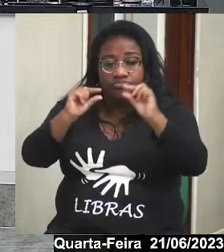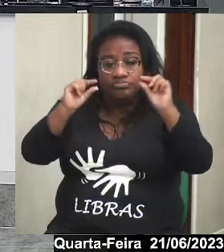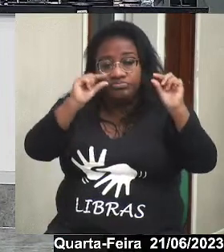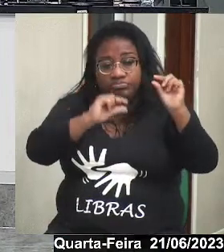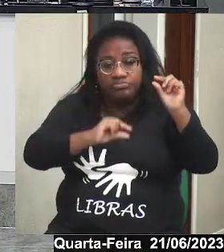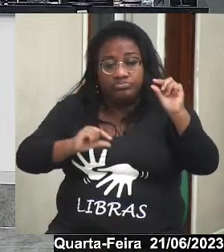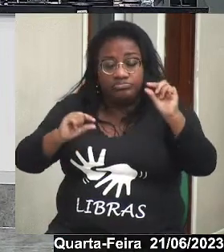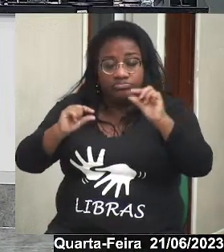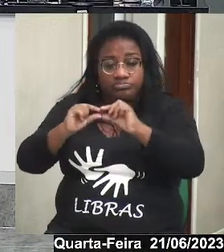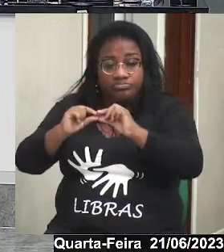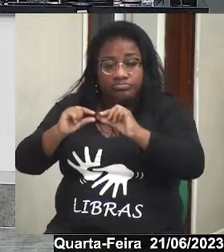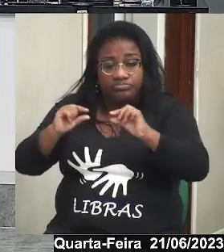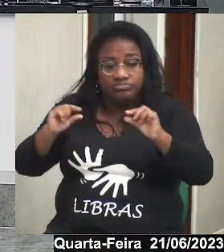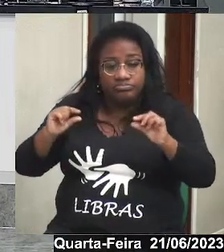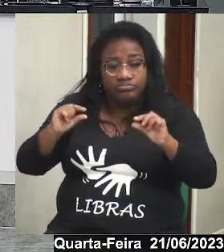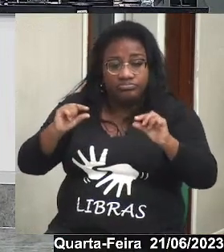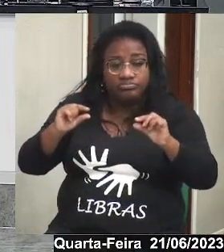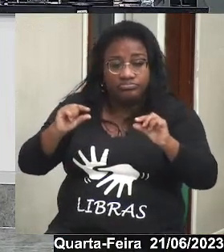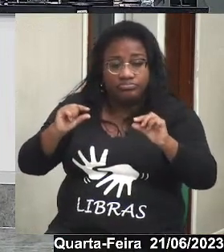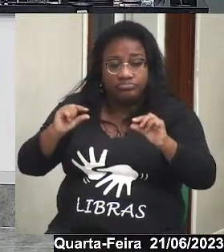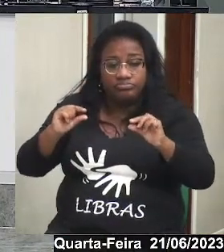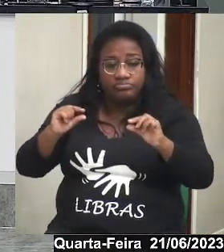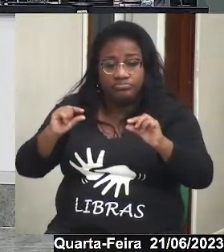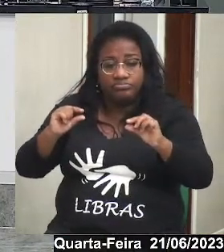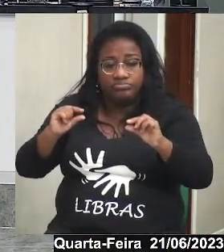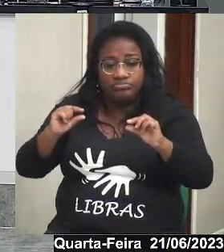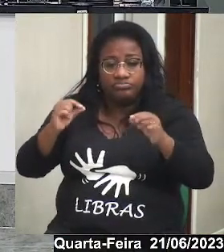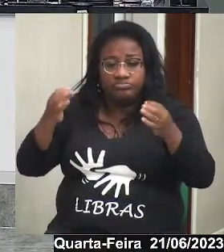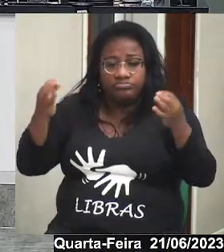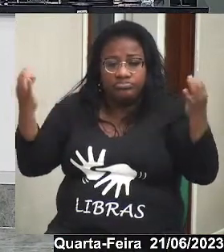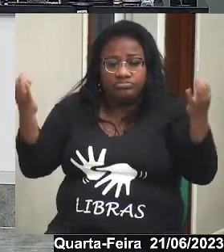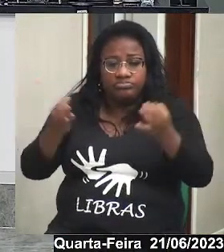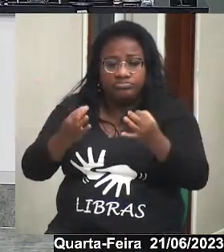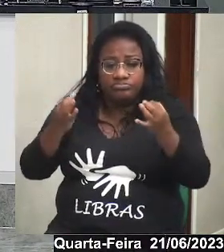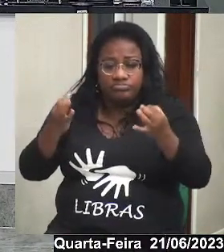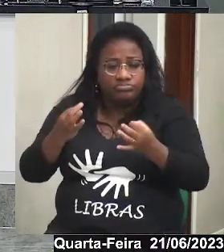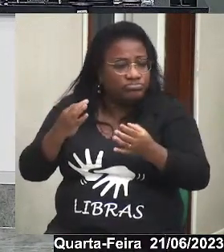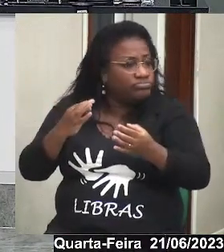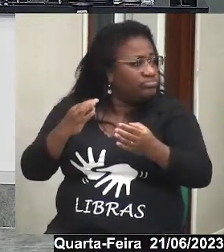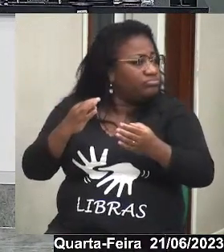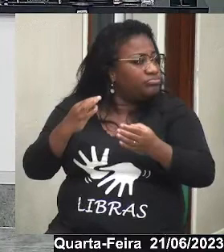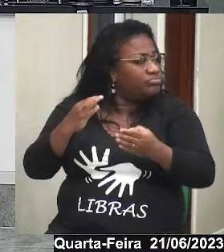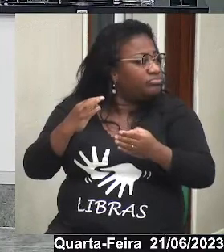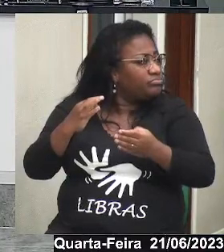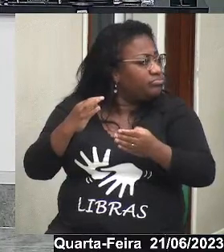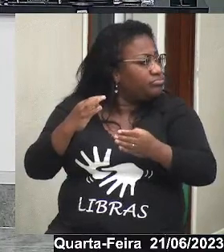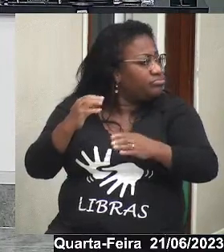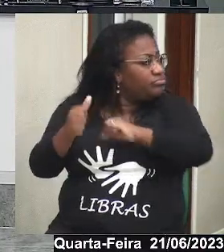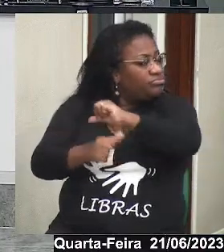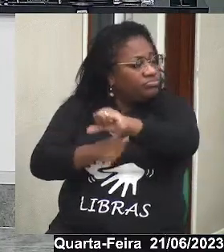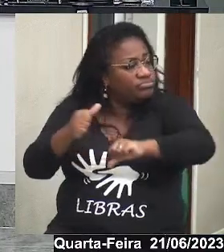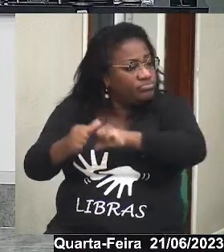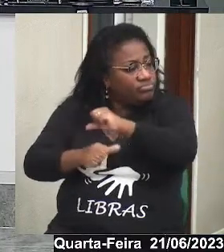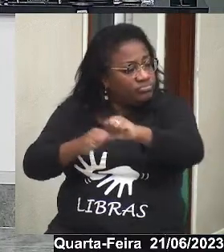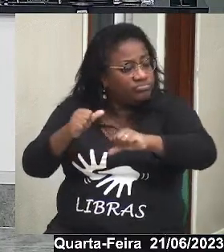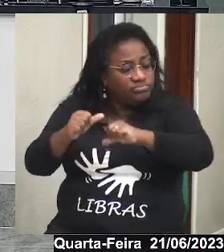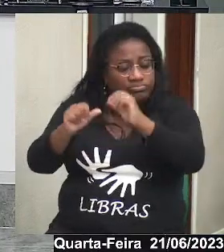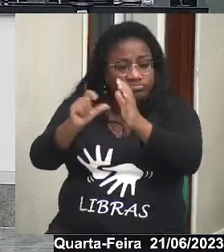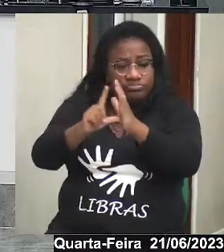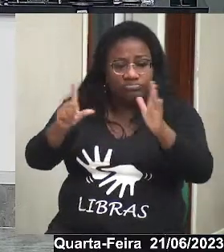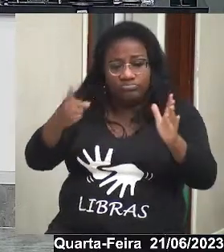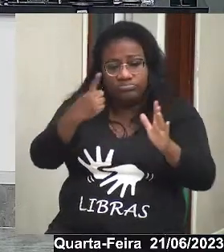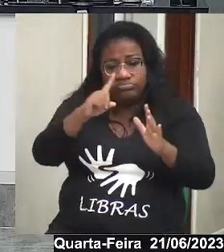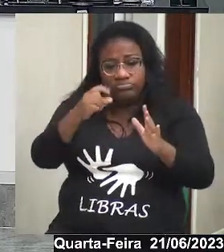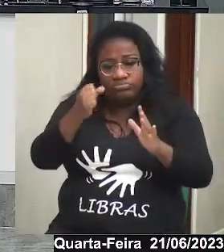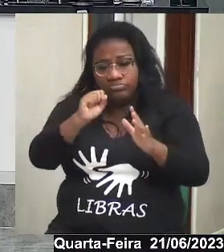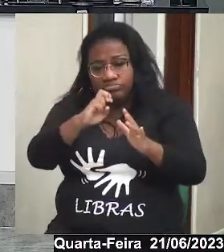complementar 16/2023. Quero justificar meu voto, autoria, presidente. Prefeito presidente, municipal Claudinei Alves dos Santos. Altera a lei complementar